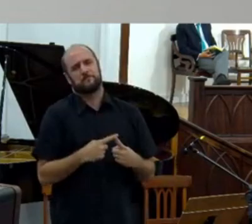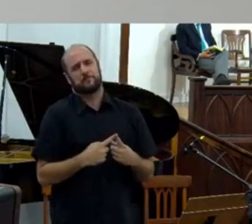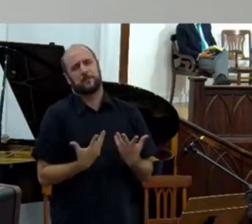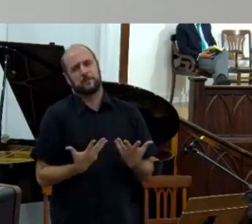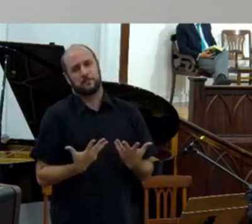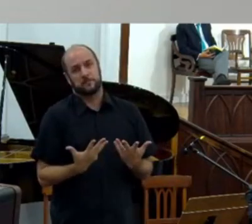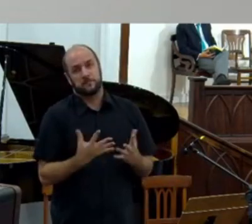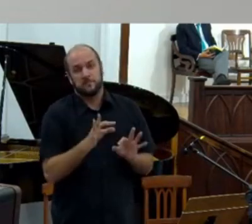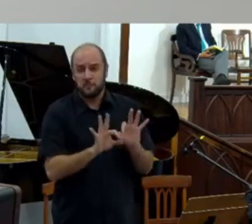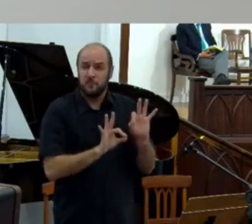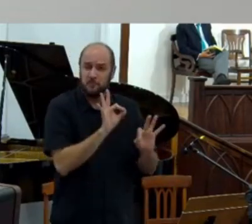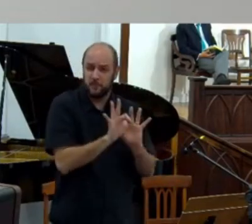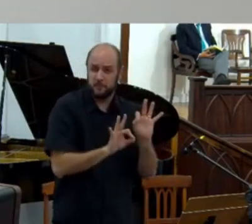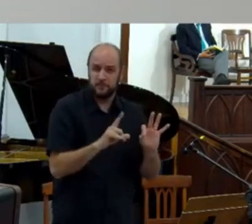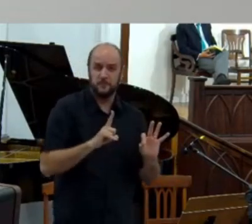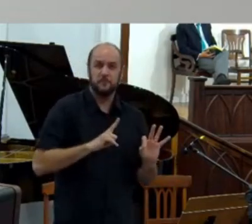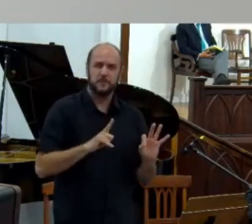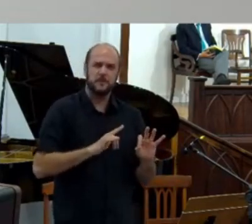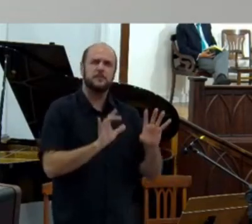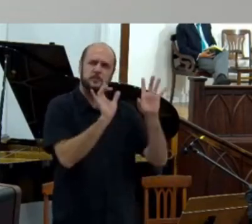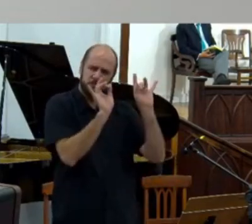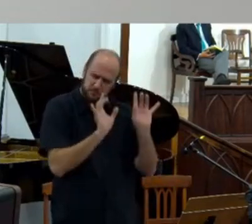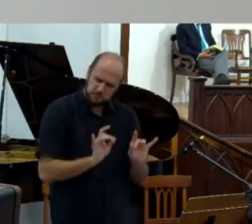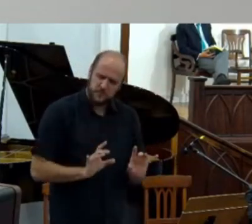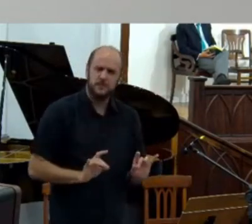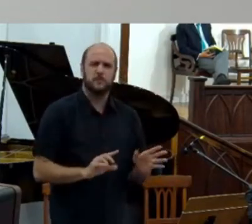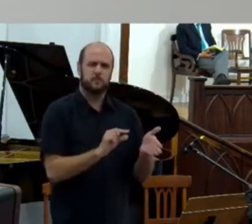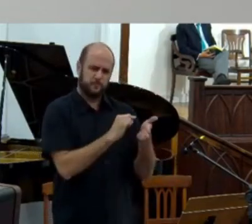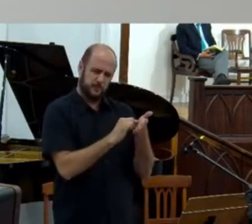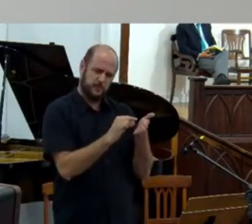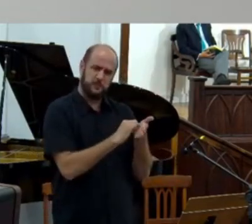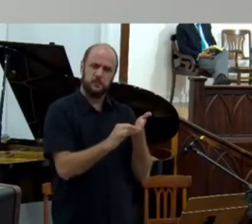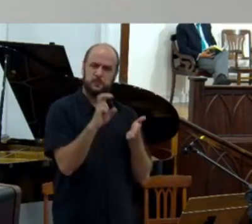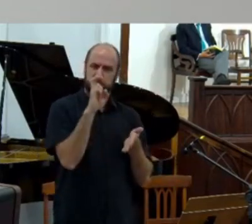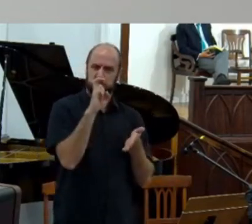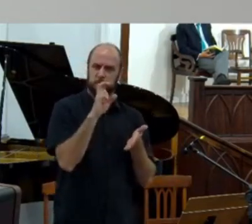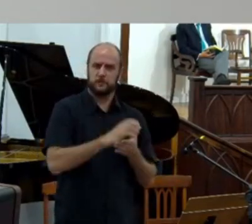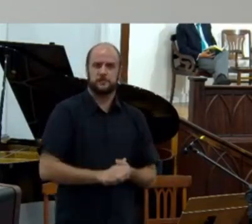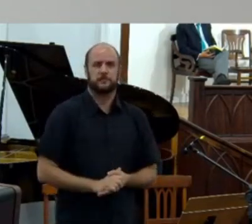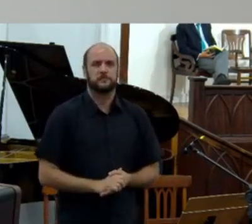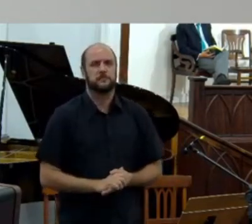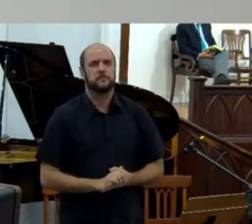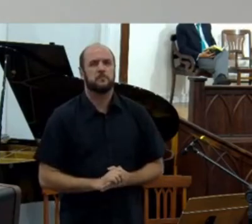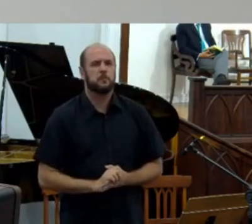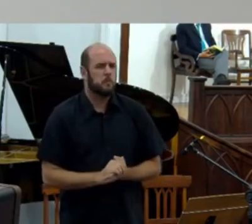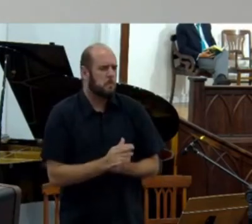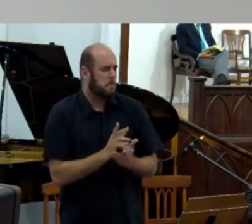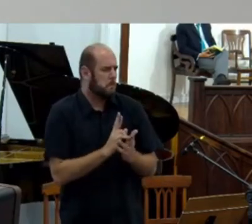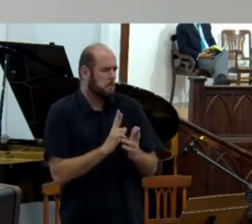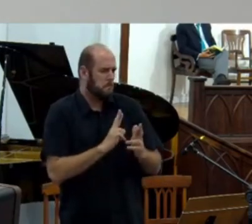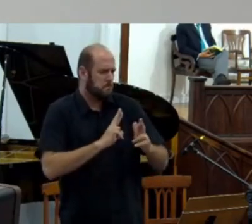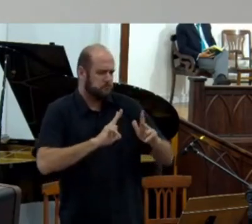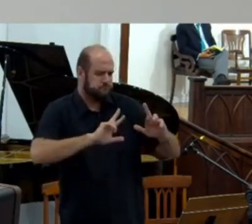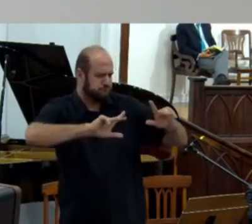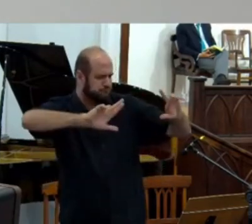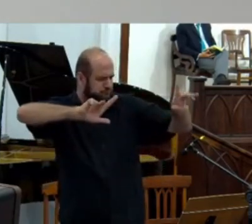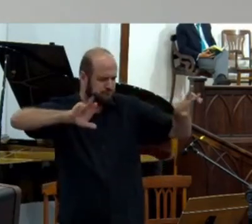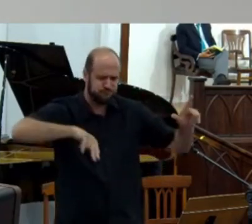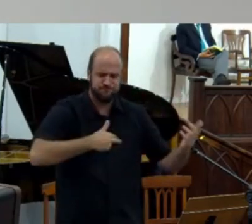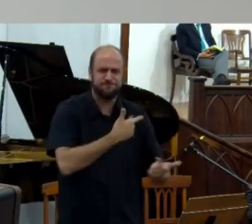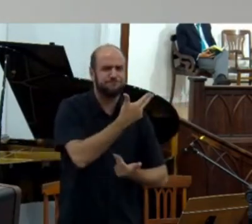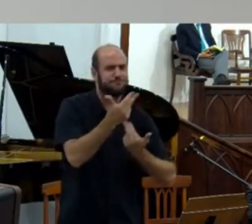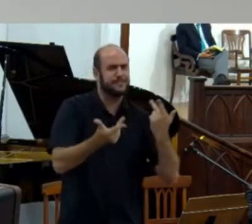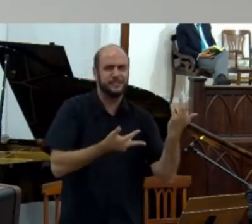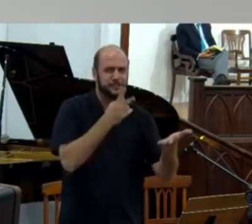essas razões eu acredito que estão especialmente no versículo 5. Há muitas coisas que nós poderíamos olhar